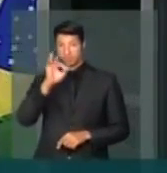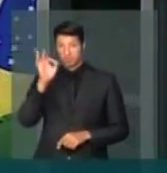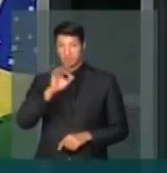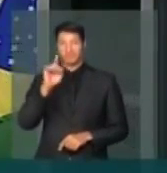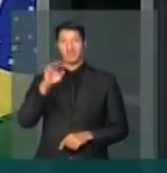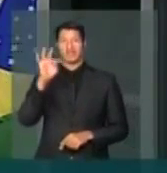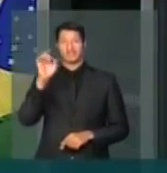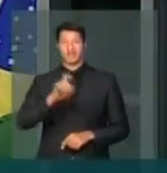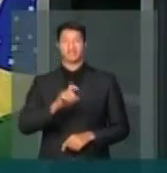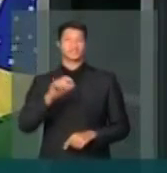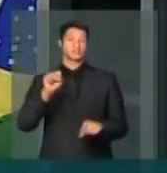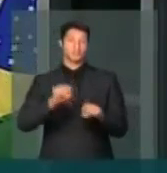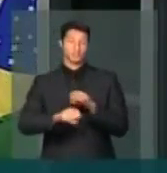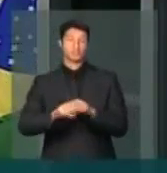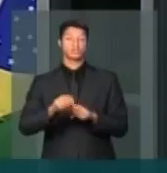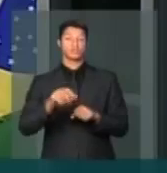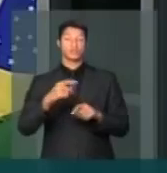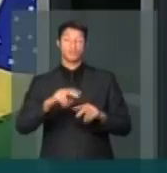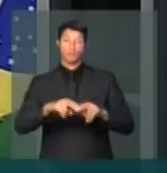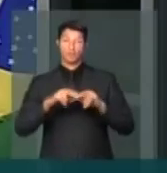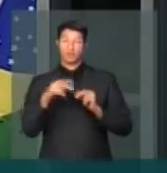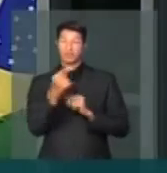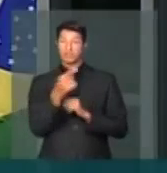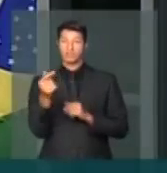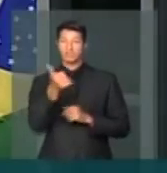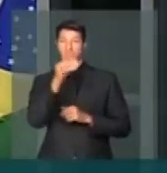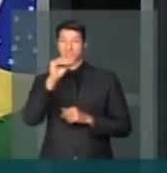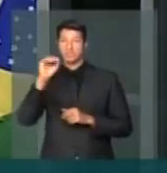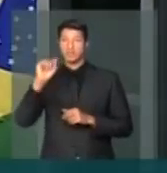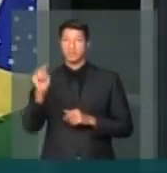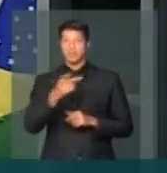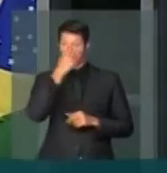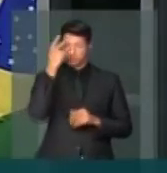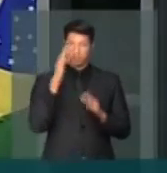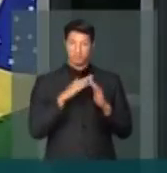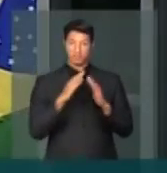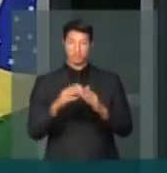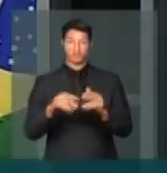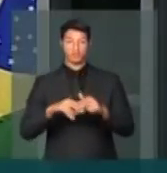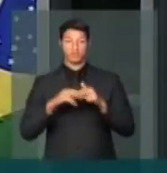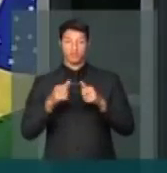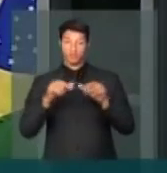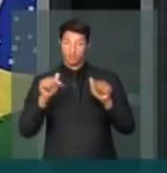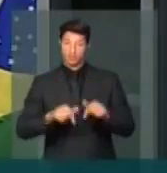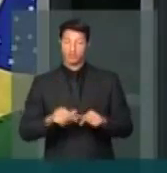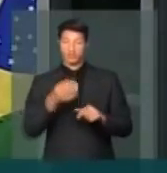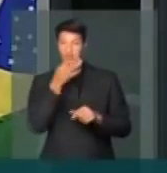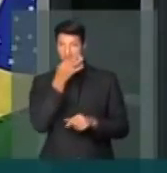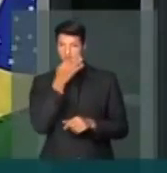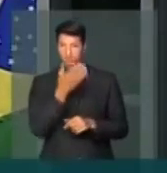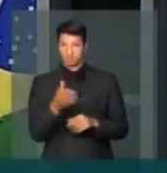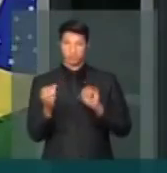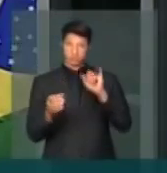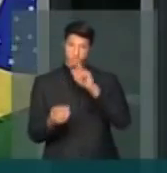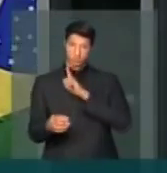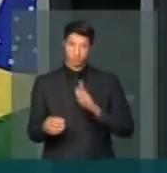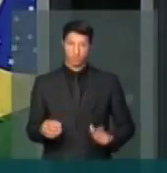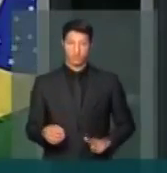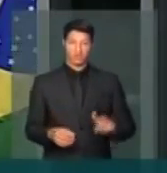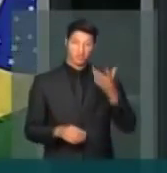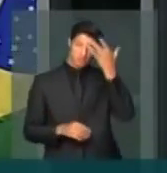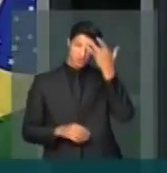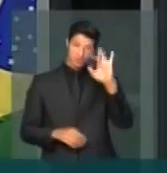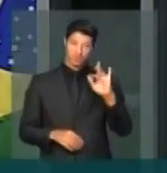9,53%, é a taxa de homicídio por cada 100 mil habitantes. Portanto, fica aqui essas dicas. Se o governo